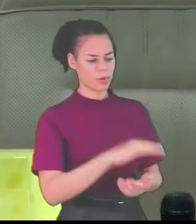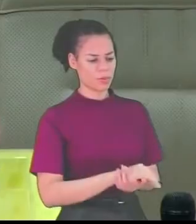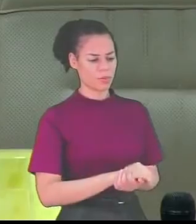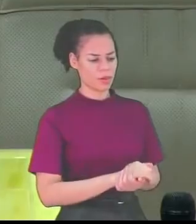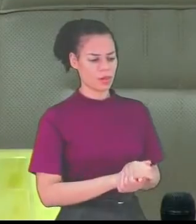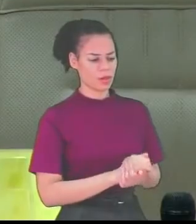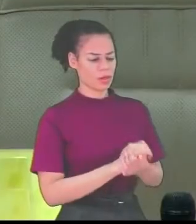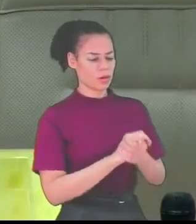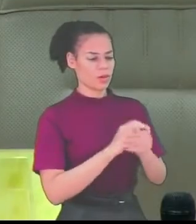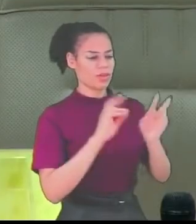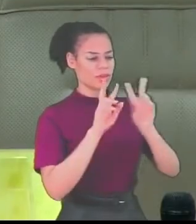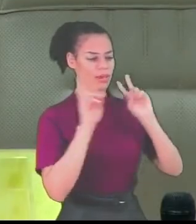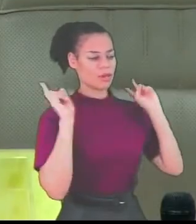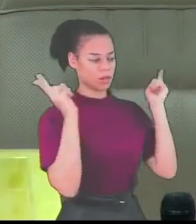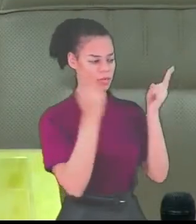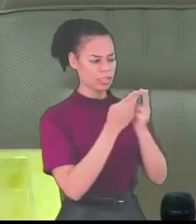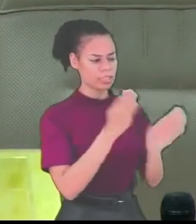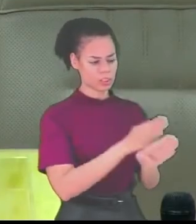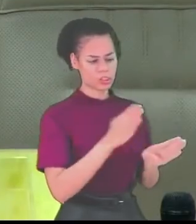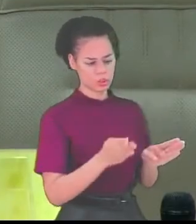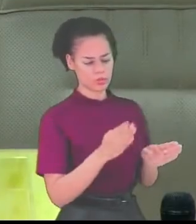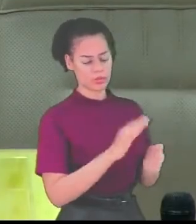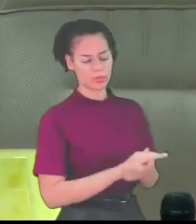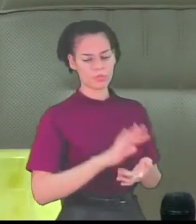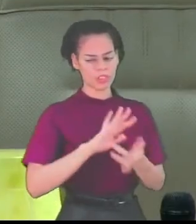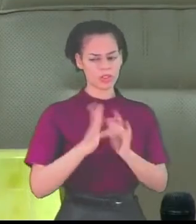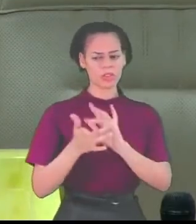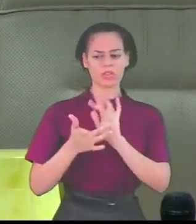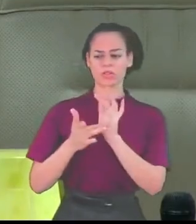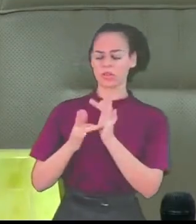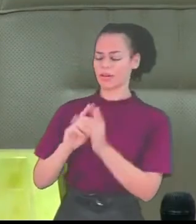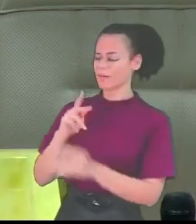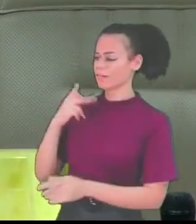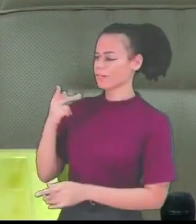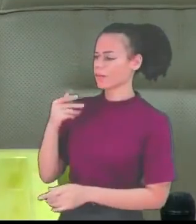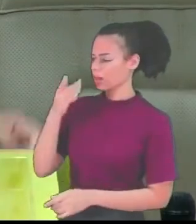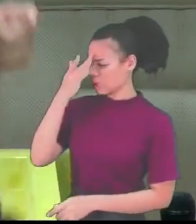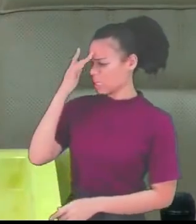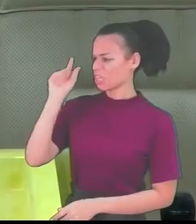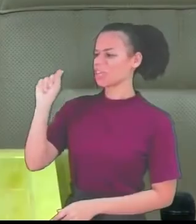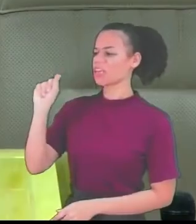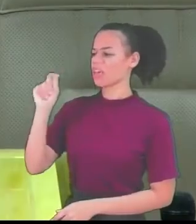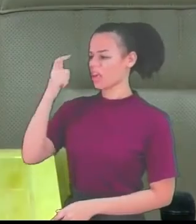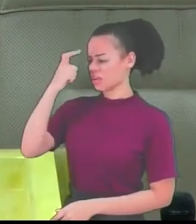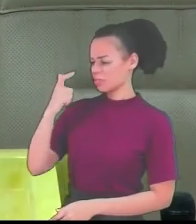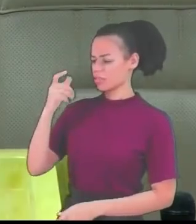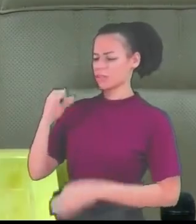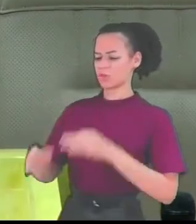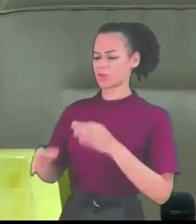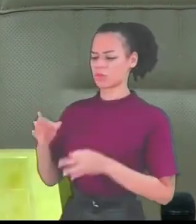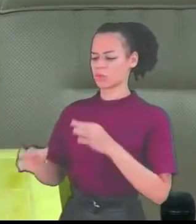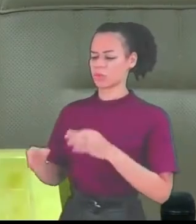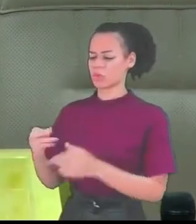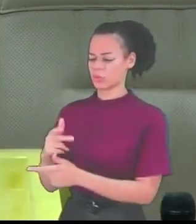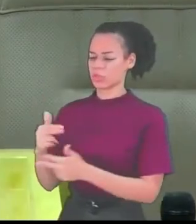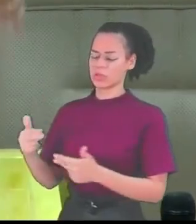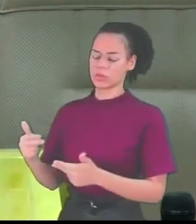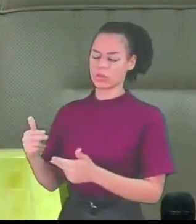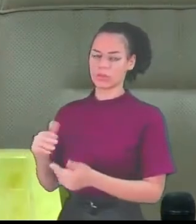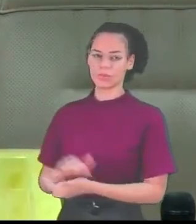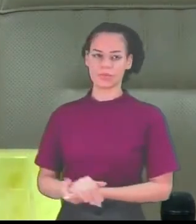verdade Jesus olha para ele disse quem me constituiu juiz destas coisas